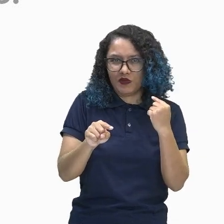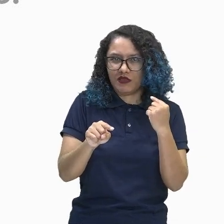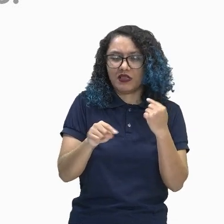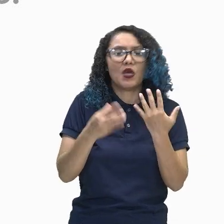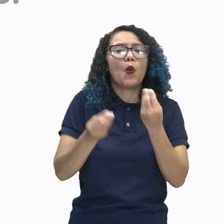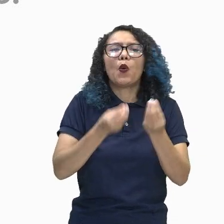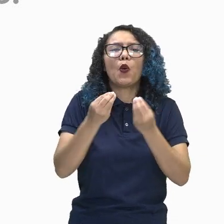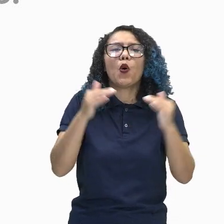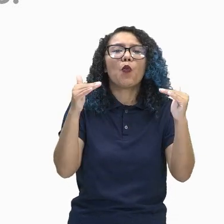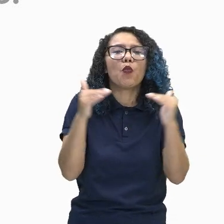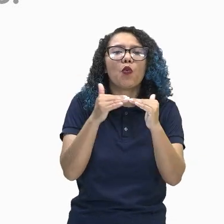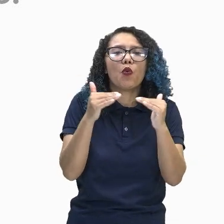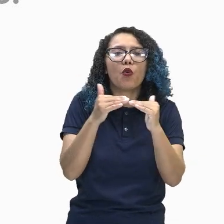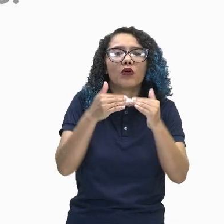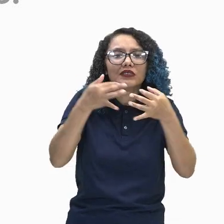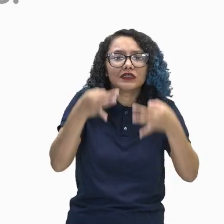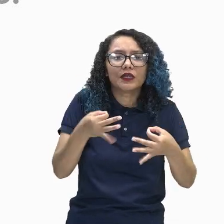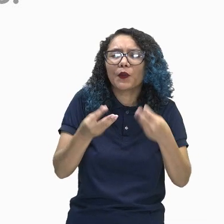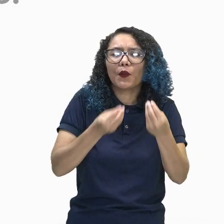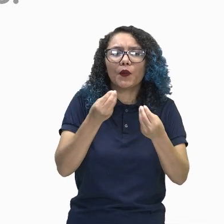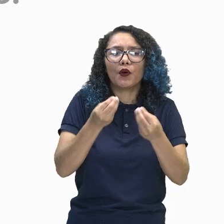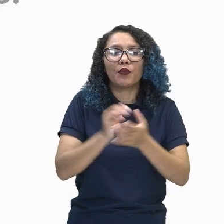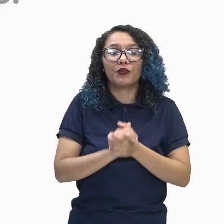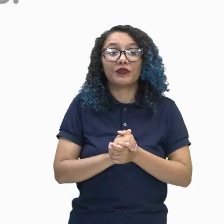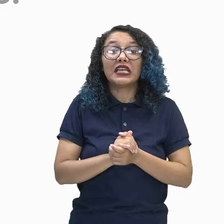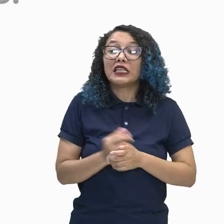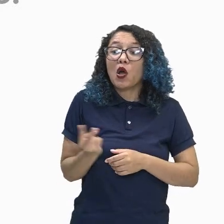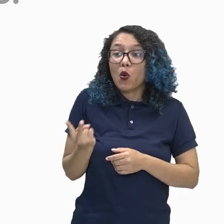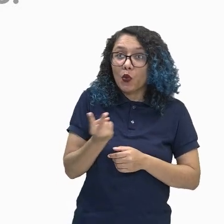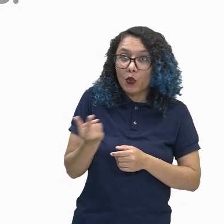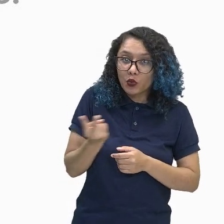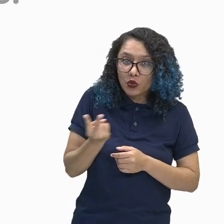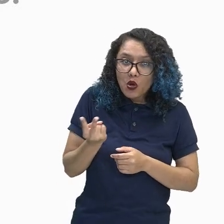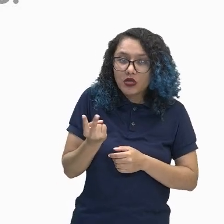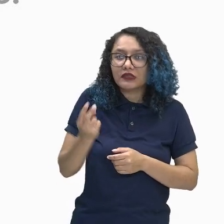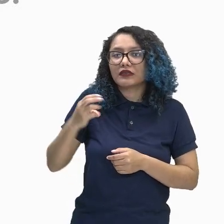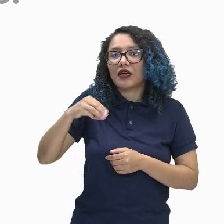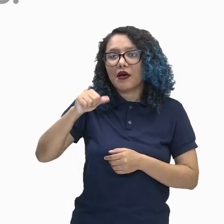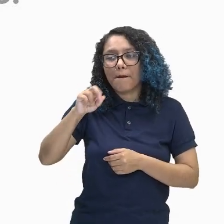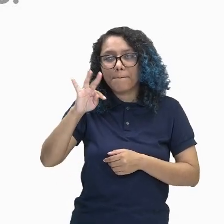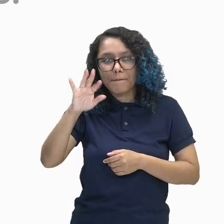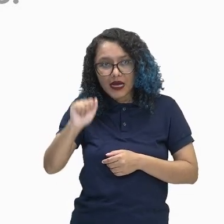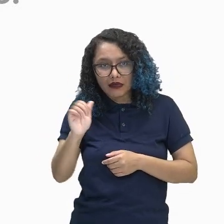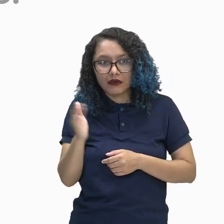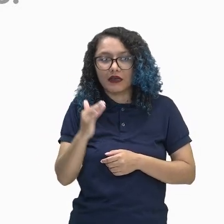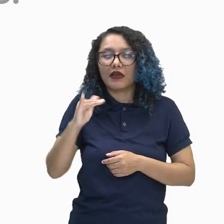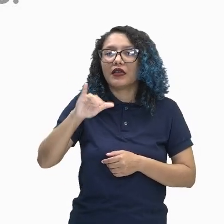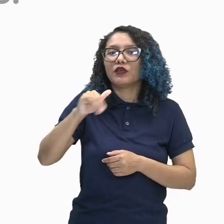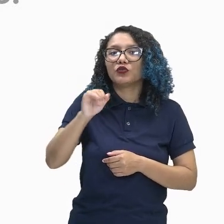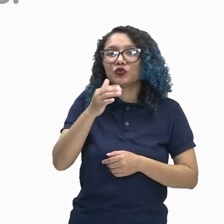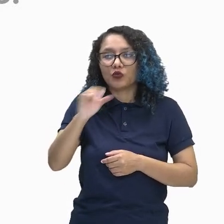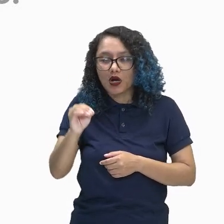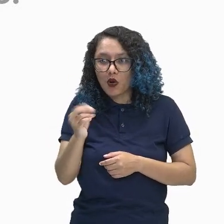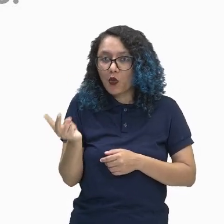fica a concordância agora? Observe que Marta e João, certo? É um sujeito que corresponde à